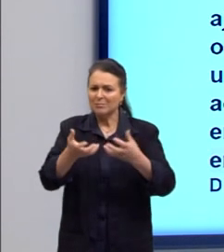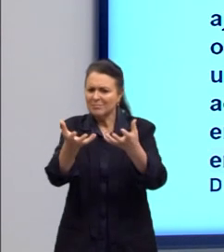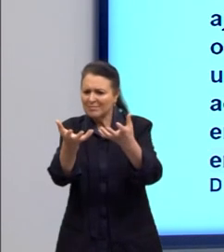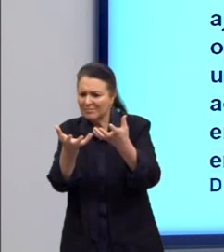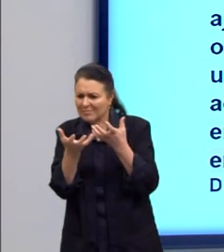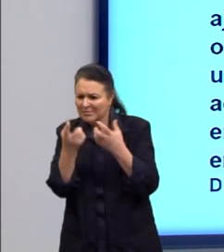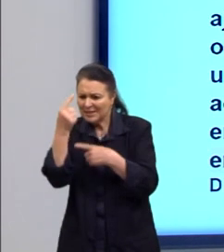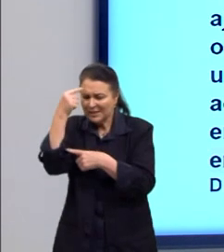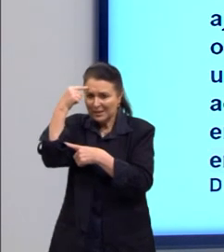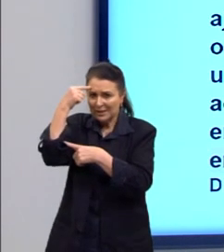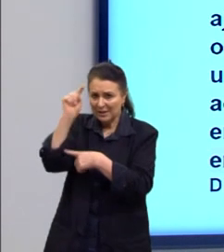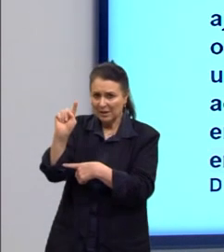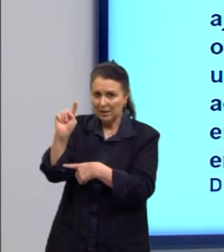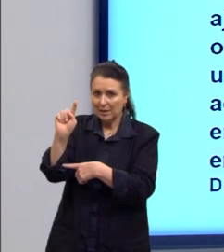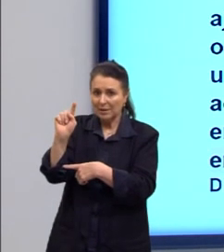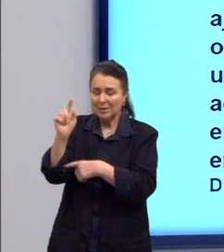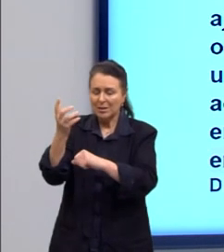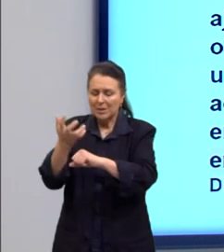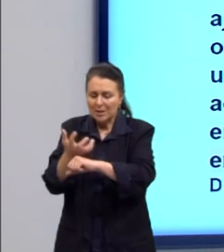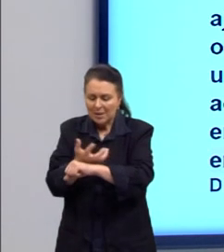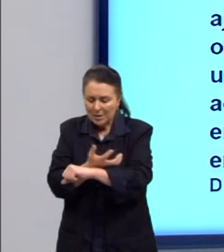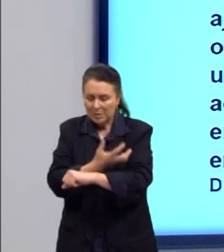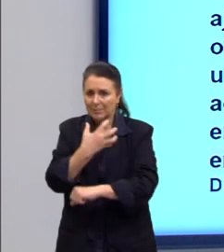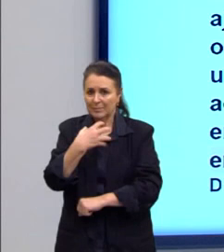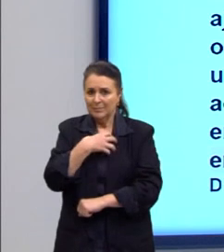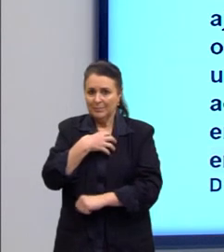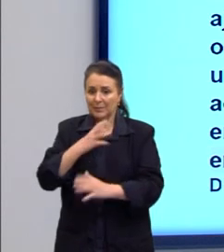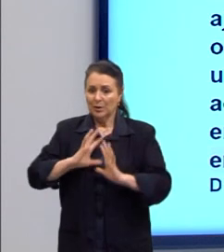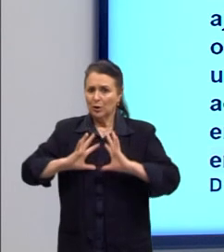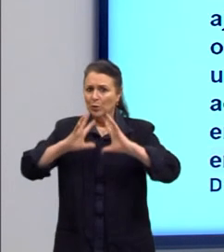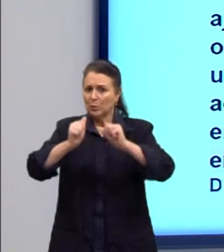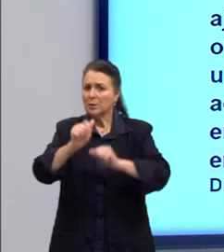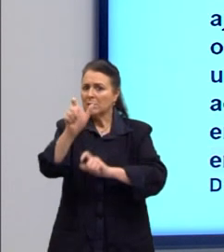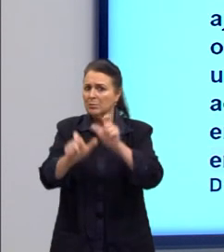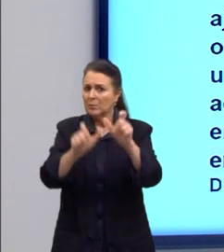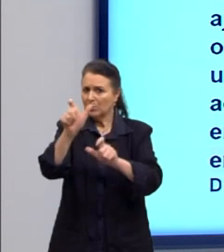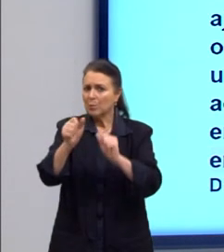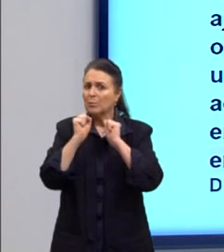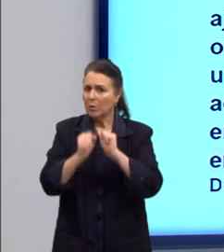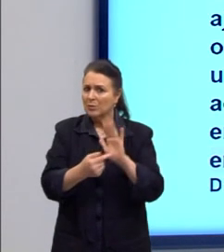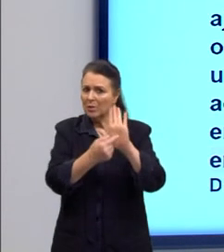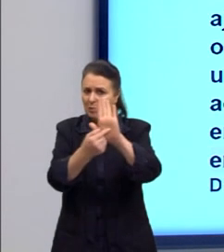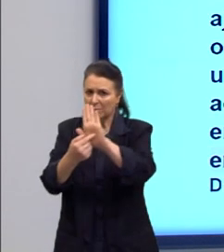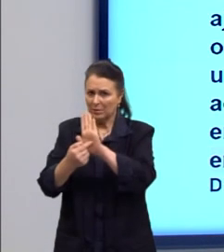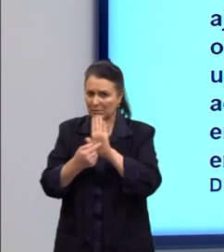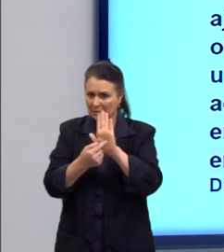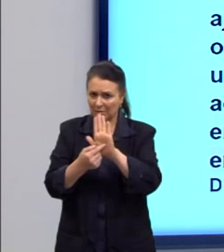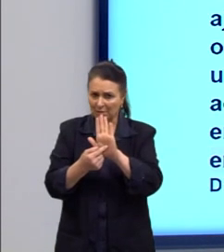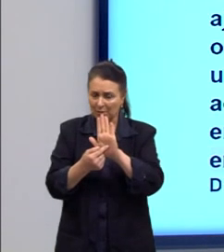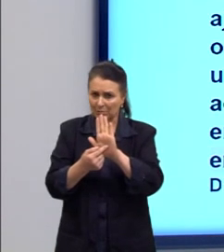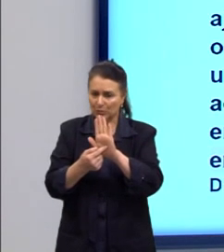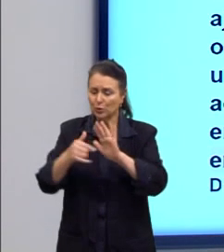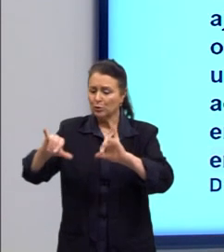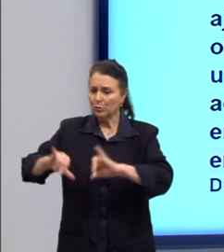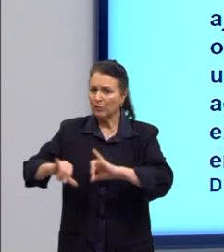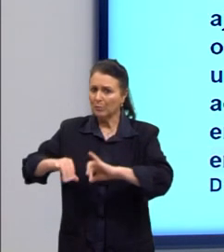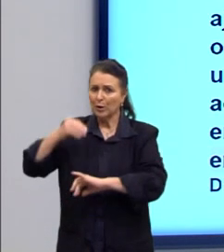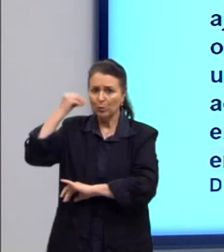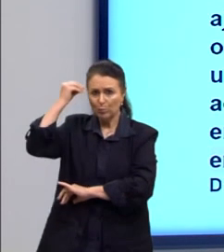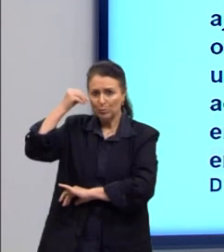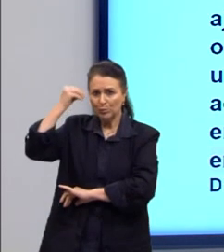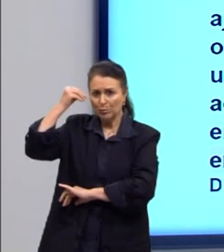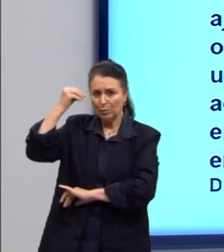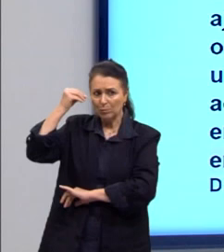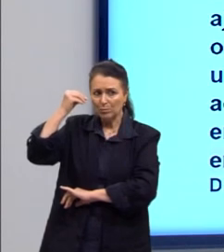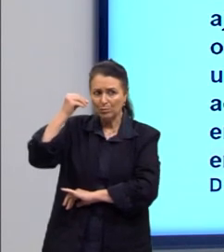ideias e Emoções todas as pessoas podem apresentar sinais de Sofrimento psíquico em alguma fase